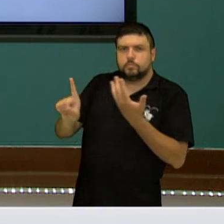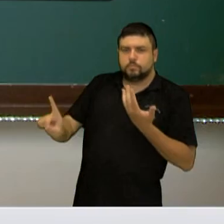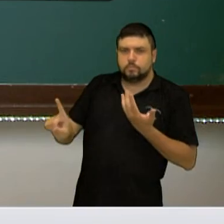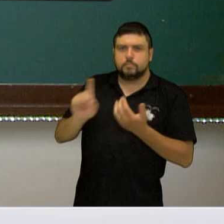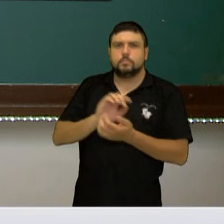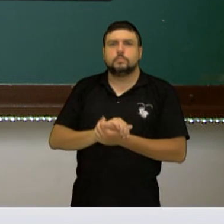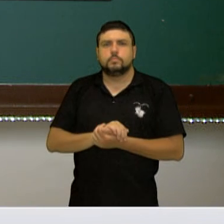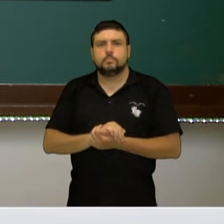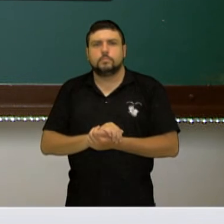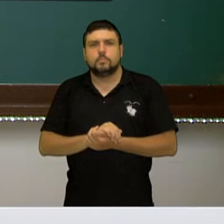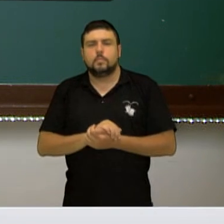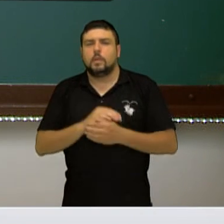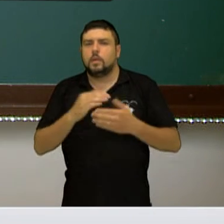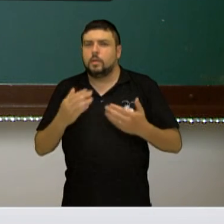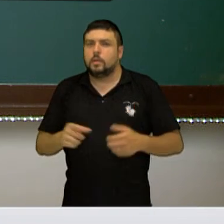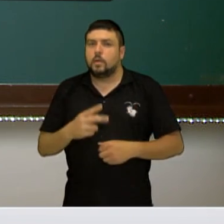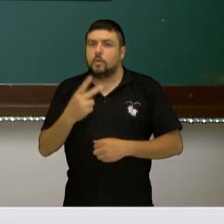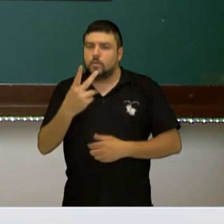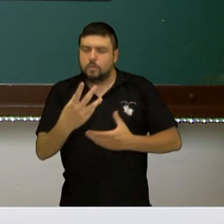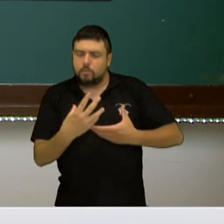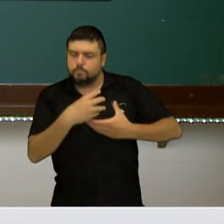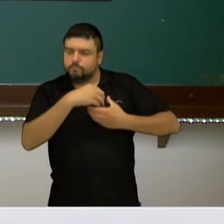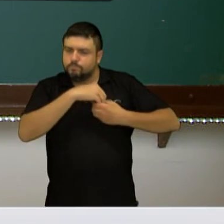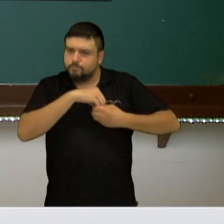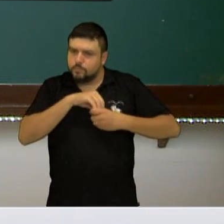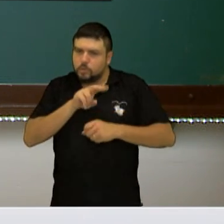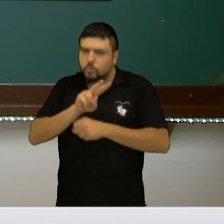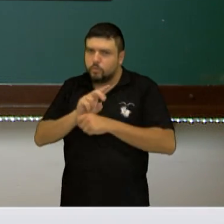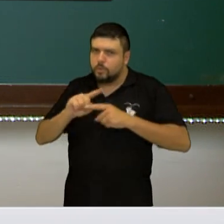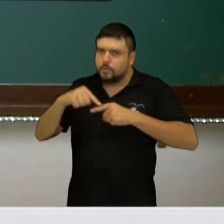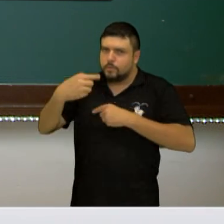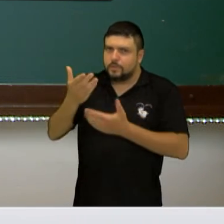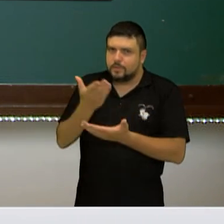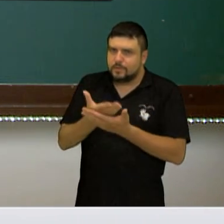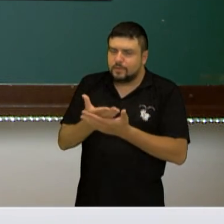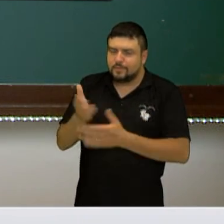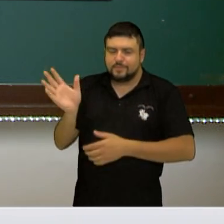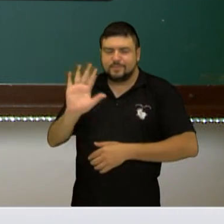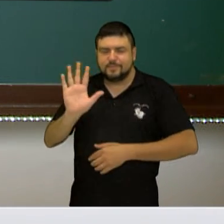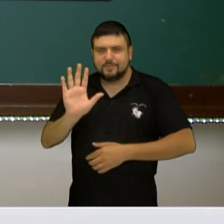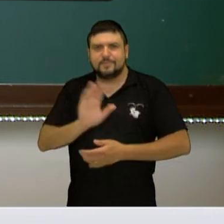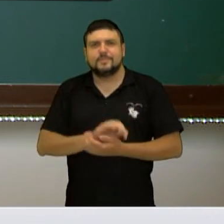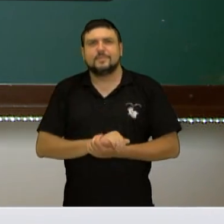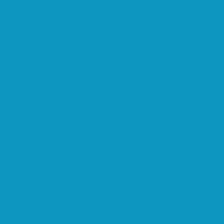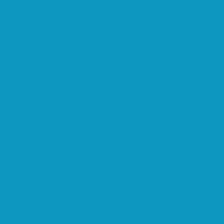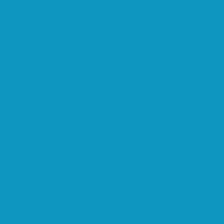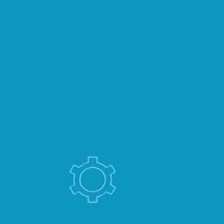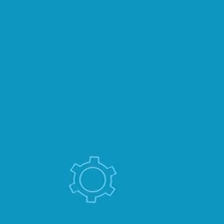importante. Então, guarda aí no teu coração, fica a dica e nos vemos na próxima aula. Até mais!